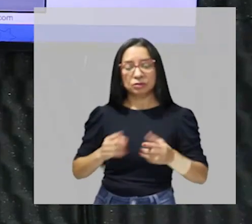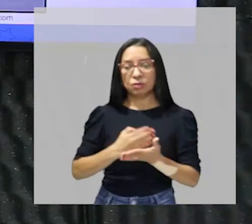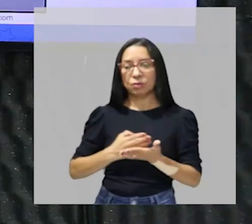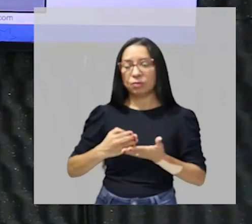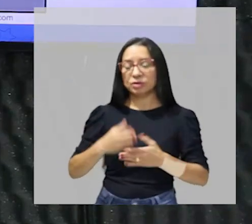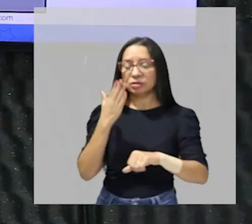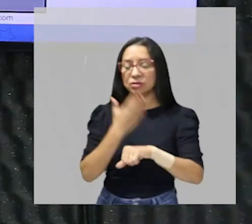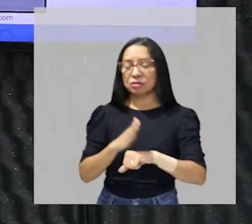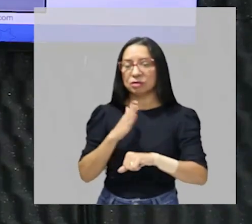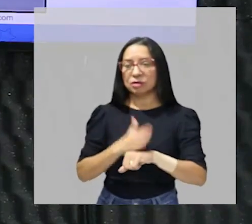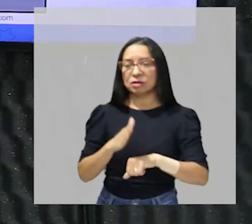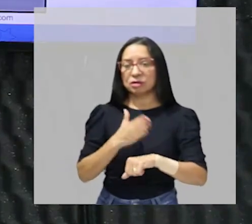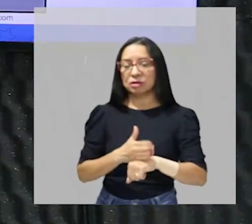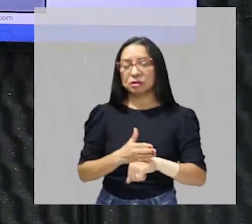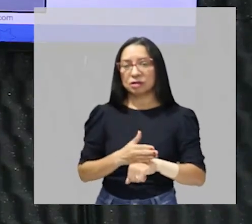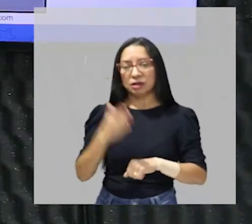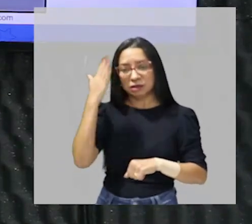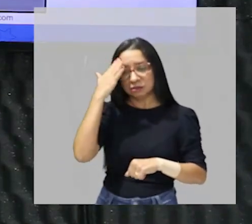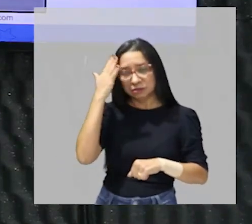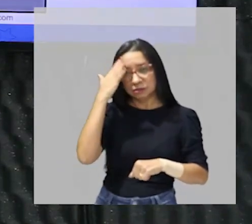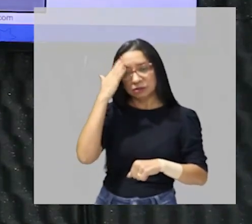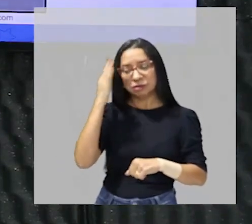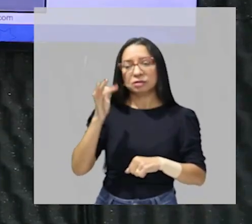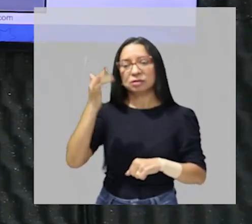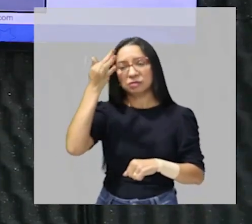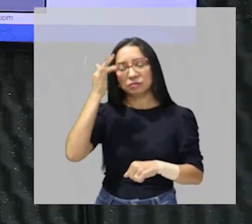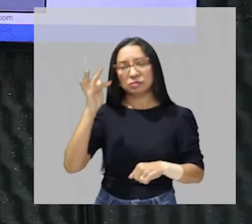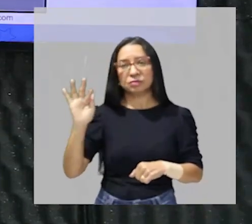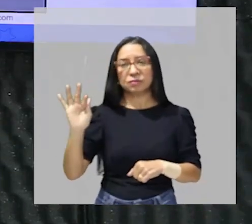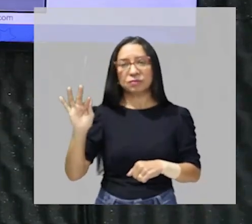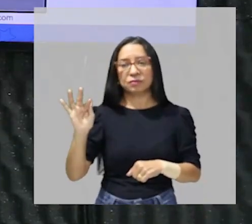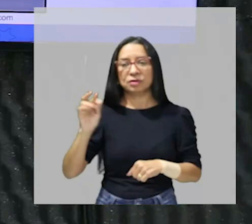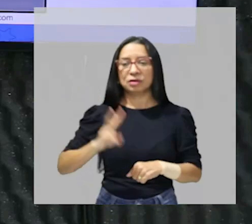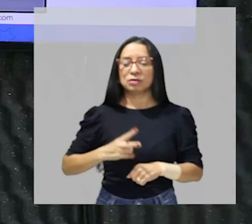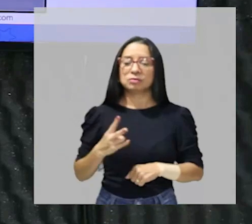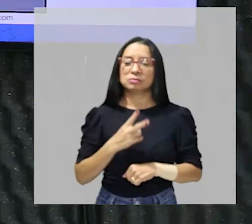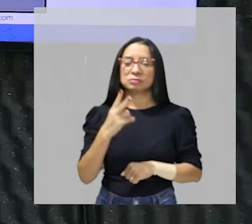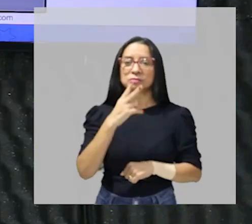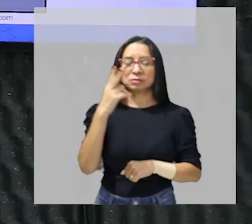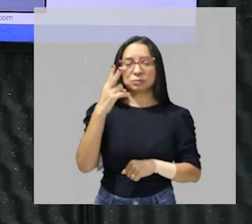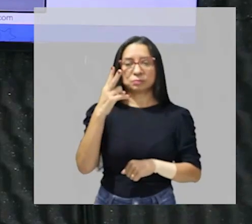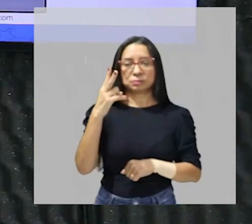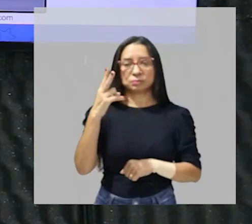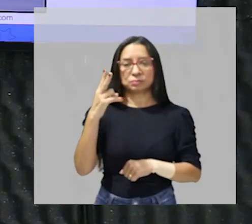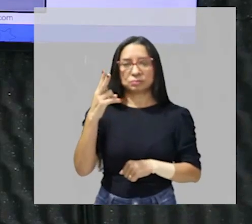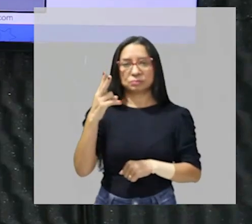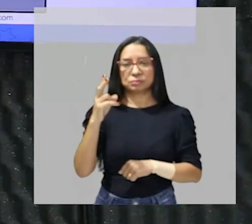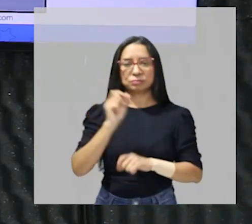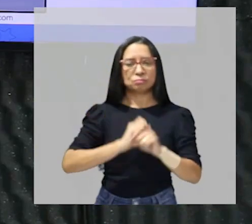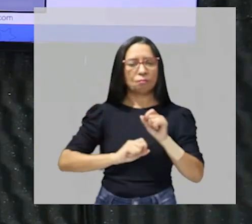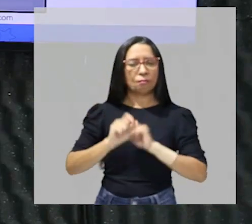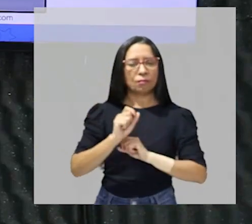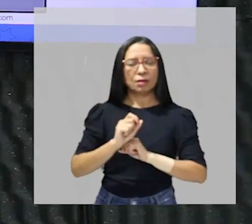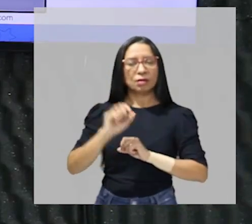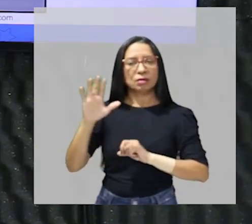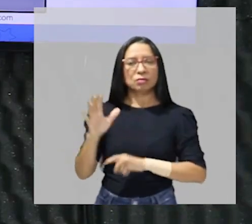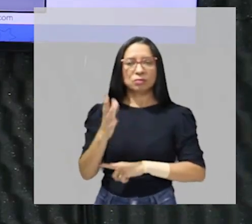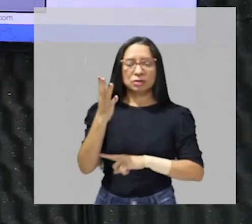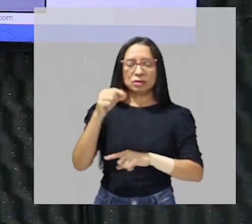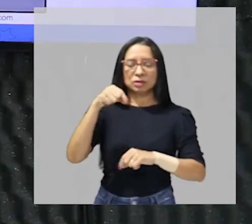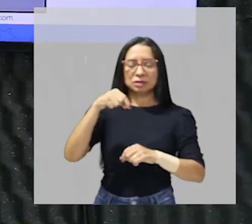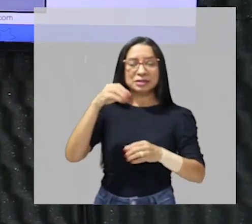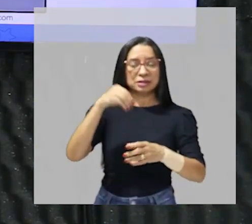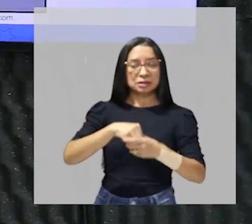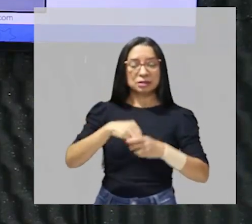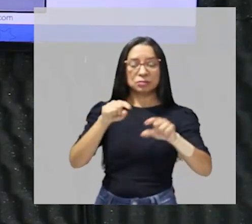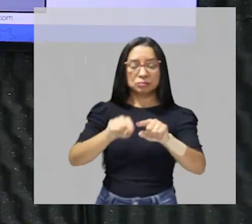comecei a treinar, que eu fui entendendo a filosofia, os valores, aquele ritual que acontece ali dentro